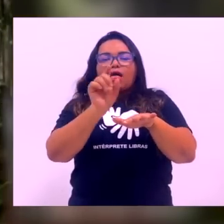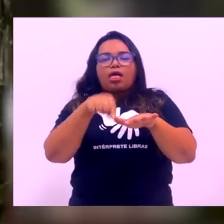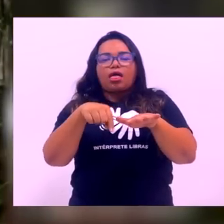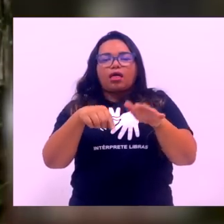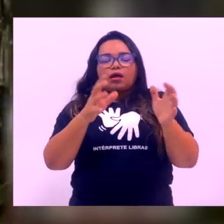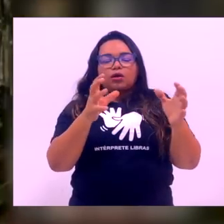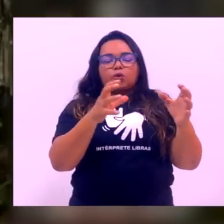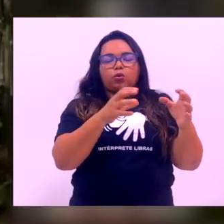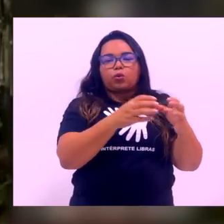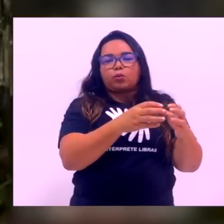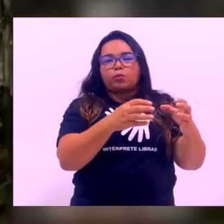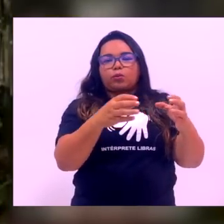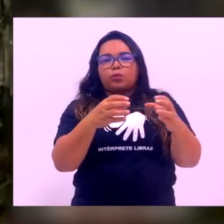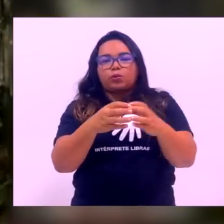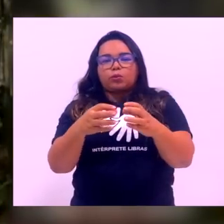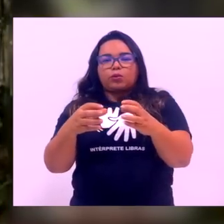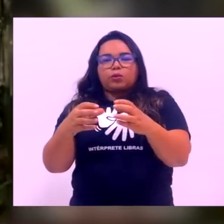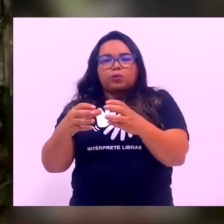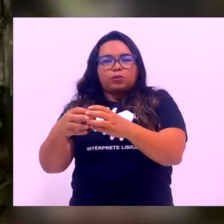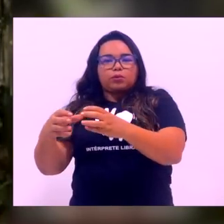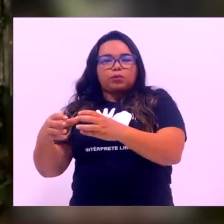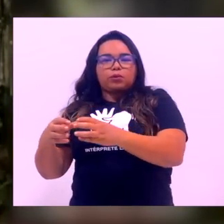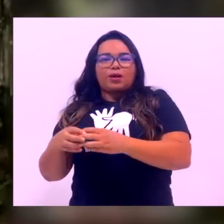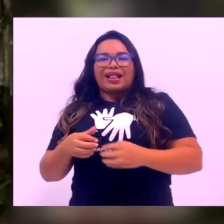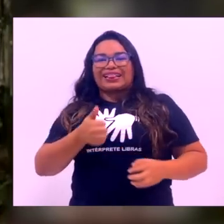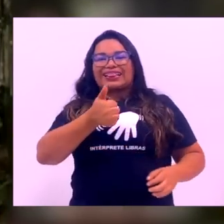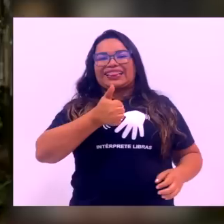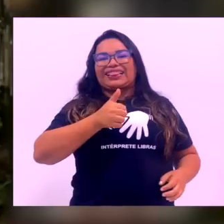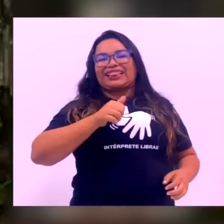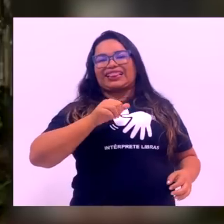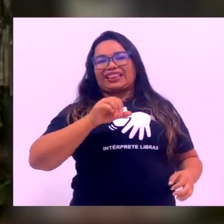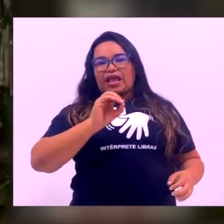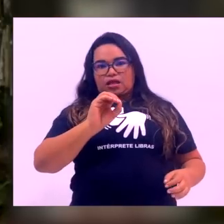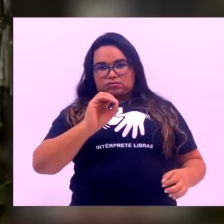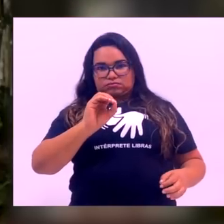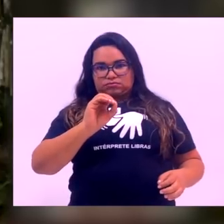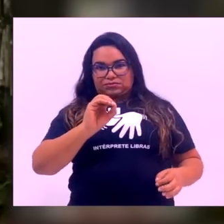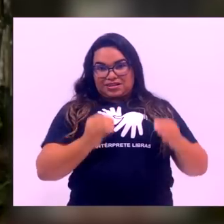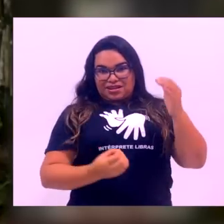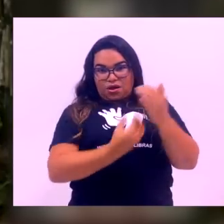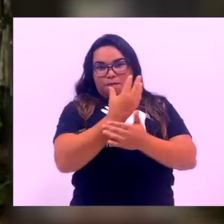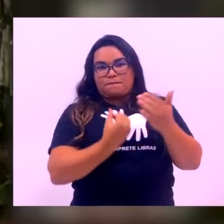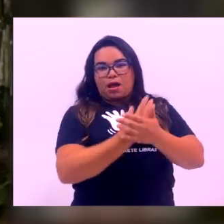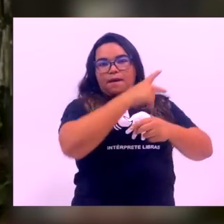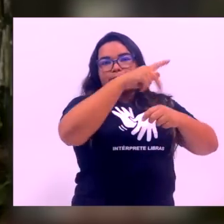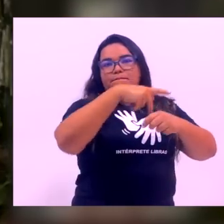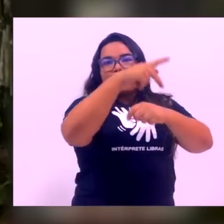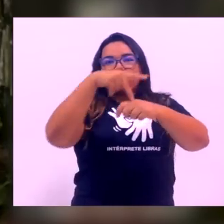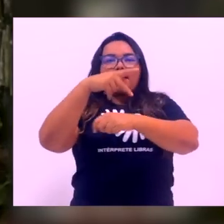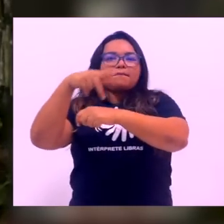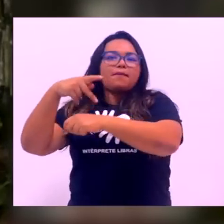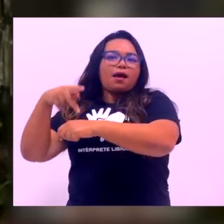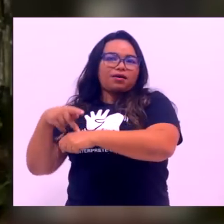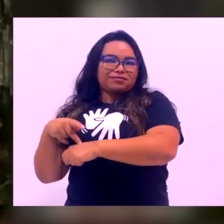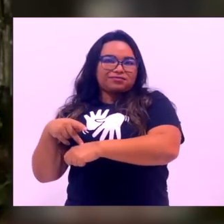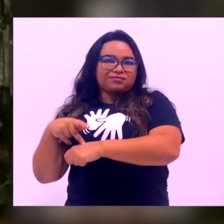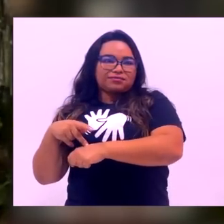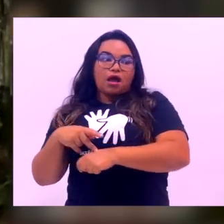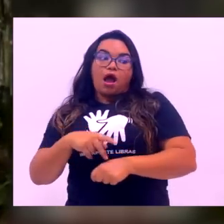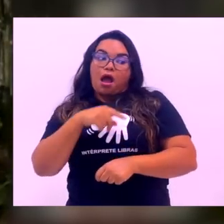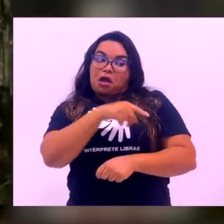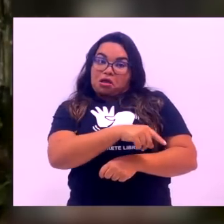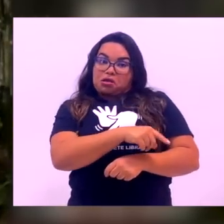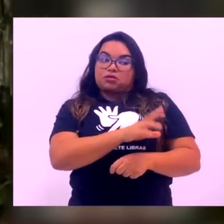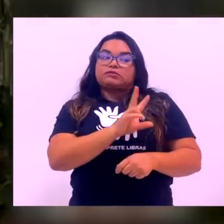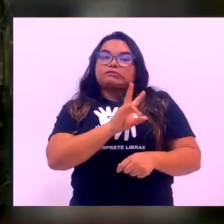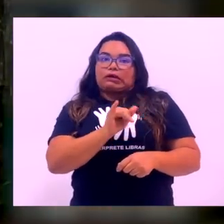eventualmente destruídos. Eles tentaram se unir novamente por intermédio do casamento. mas eles não se unirão